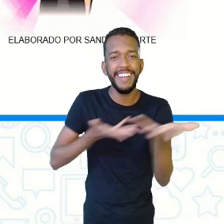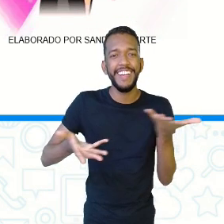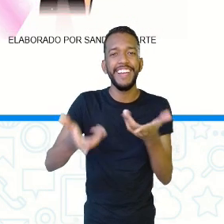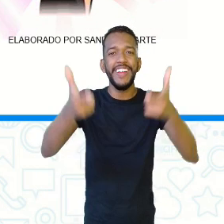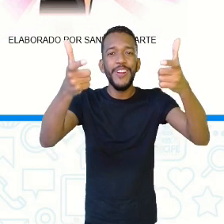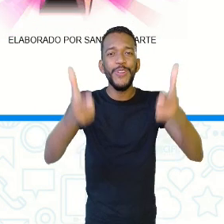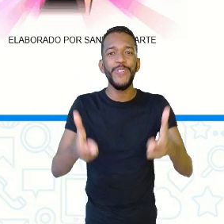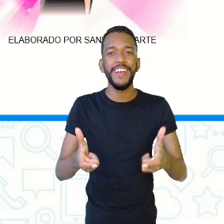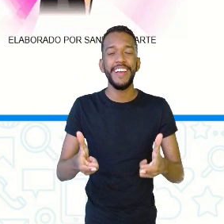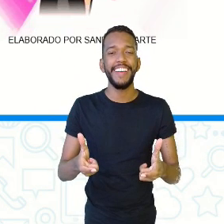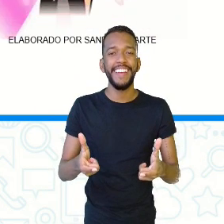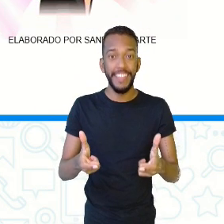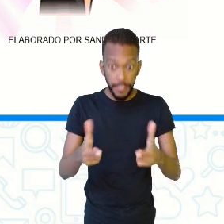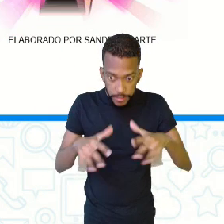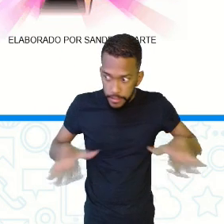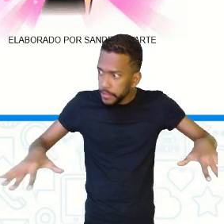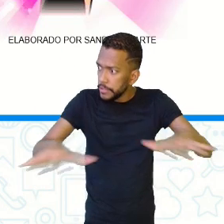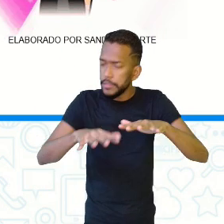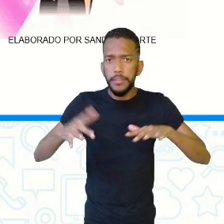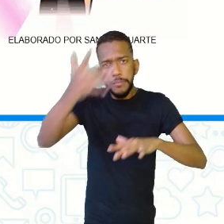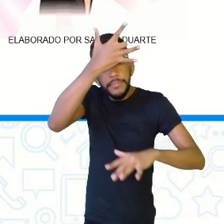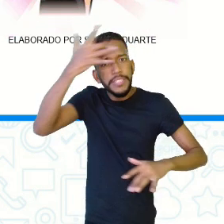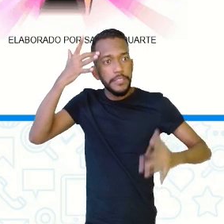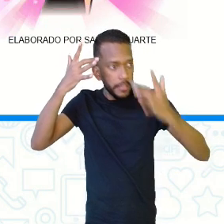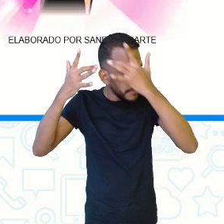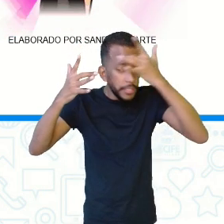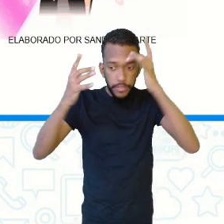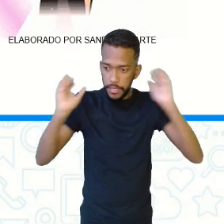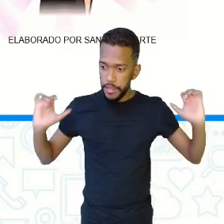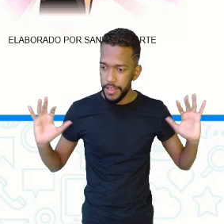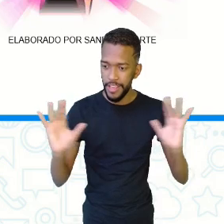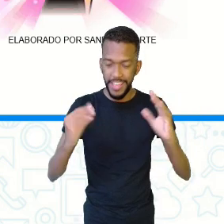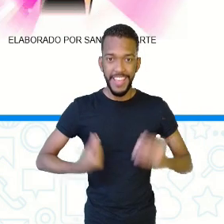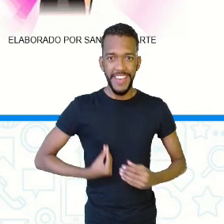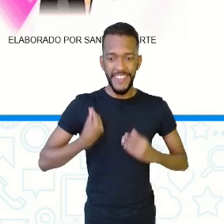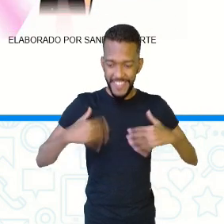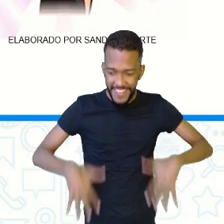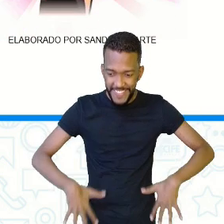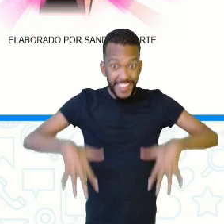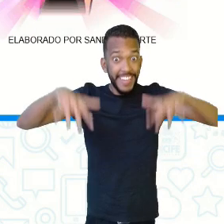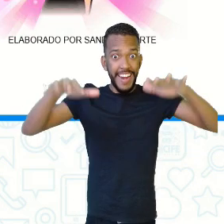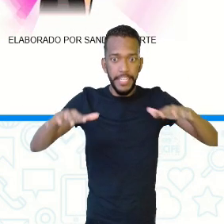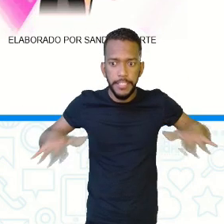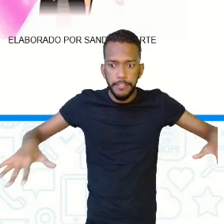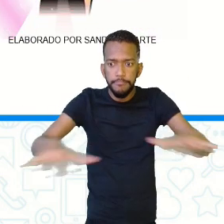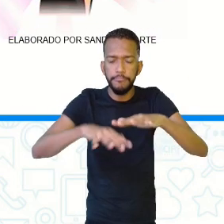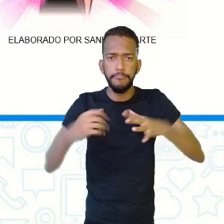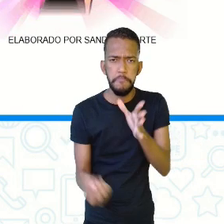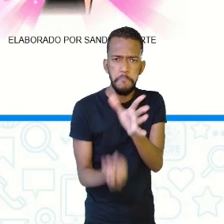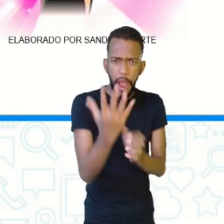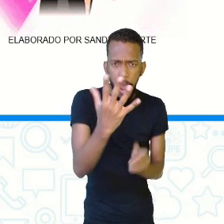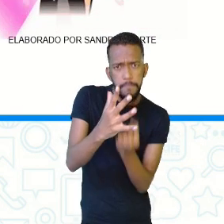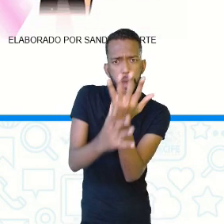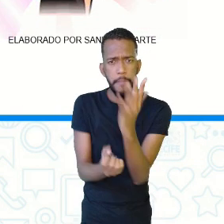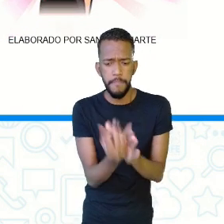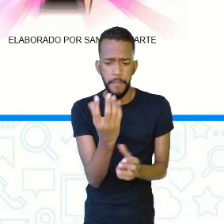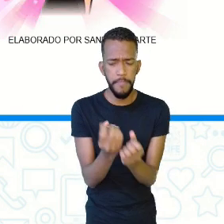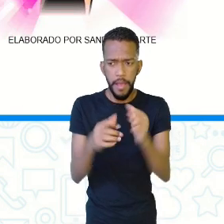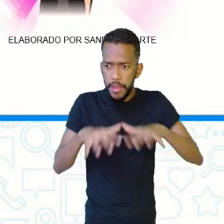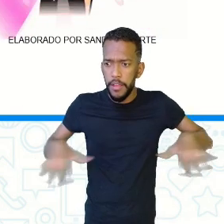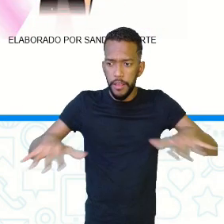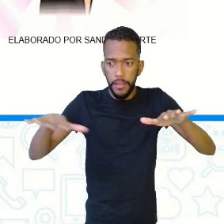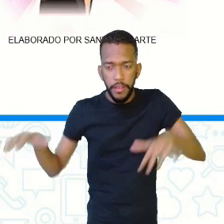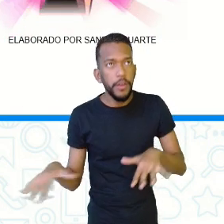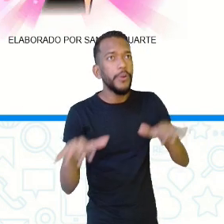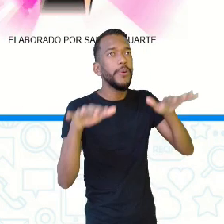nossa cidade. Lugar onde as pessoas vivem, crescem, produzem e em todos os momentos contemplam